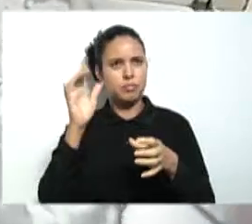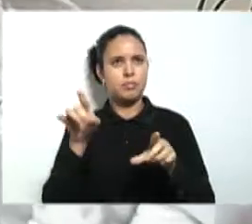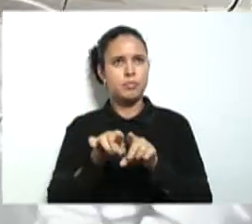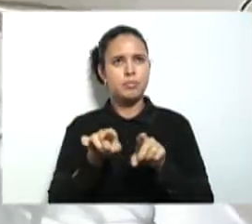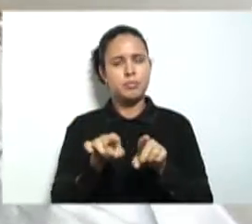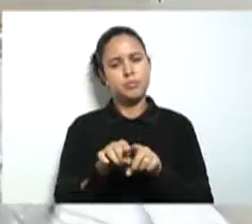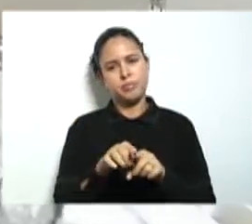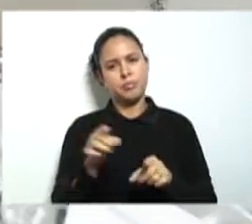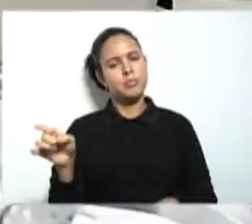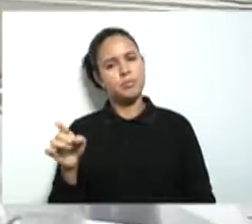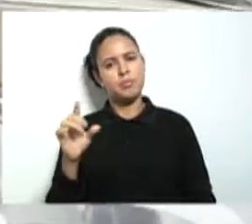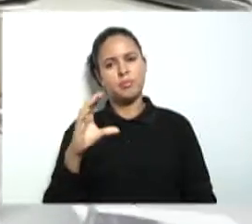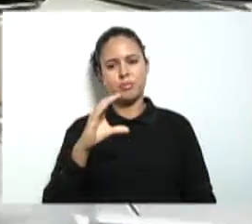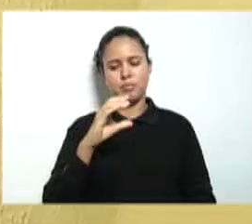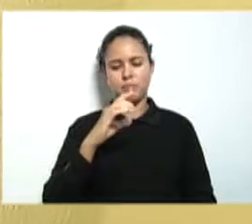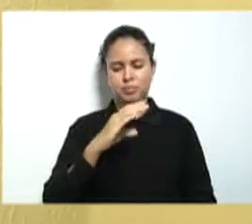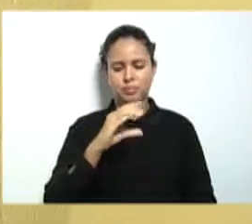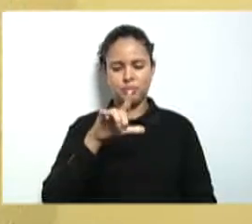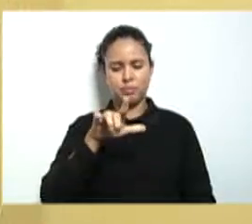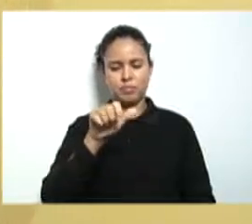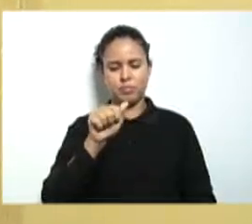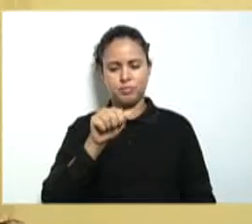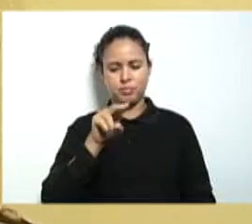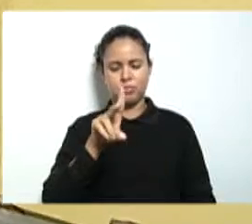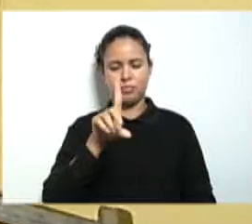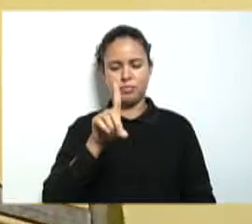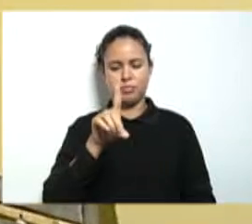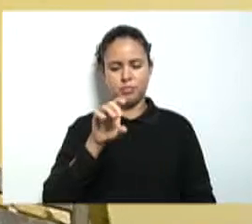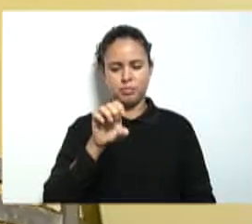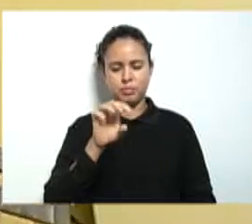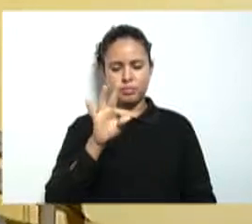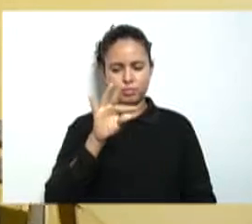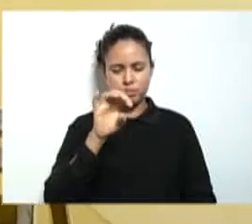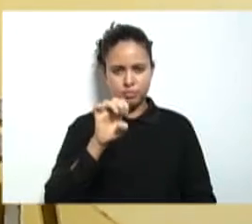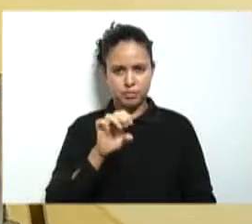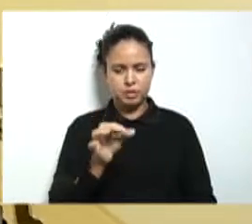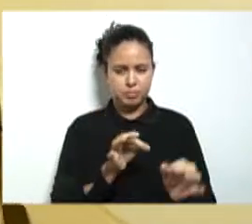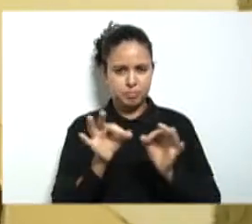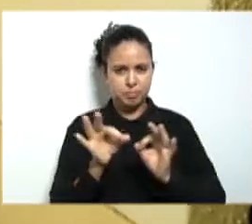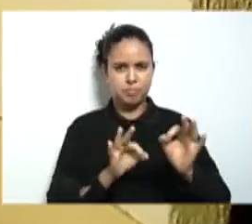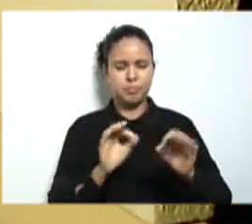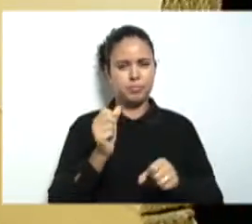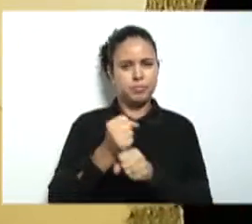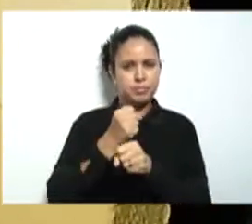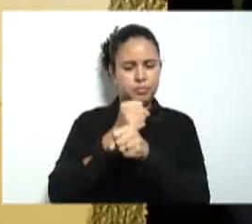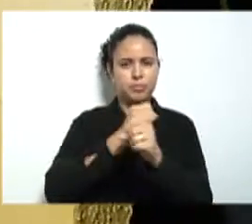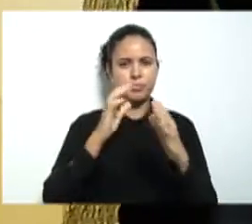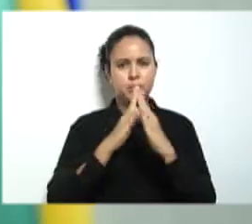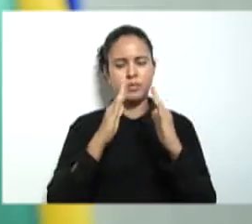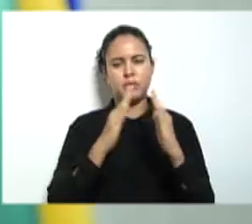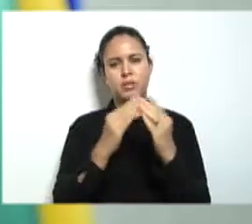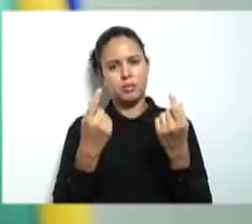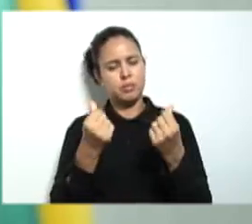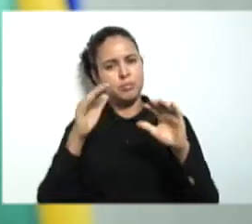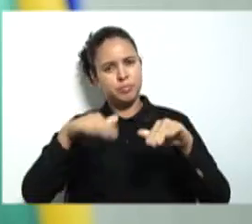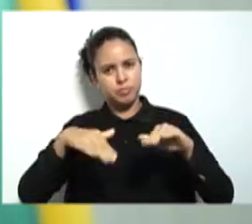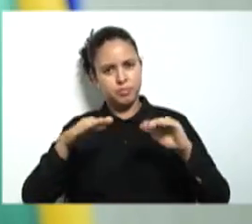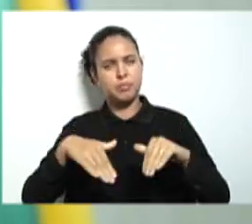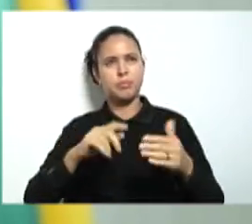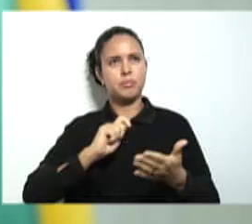Claudete, e em conjunto planejam e constroem casas com custos mais acessíveis aos seus cooperados. Então, o